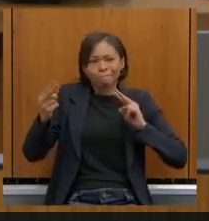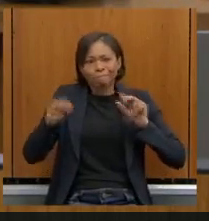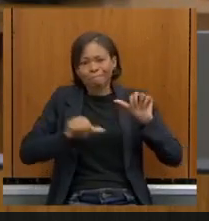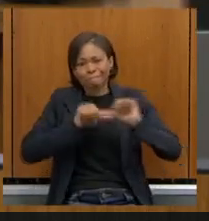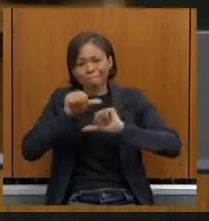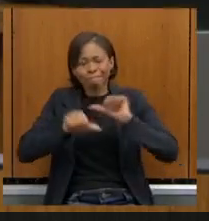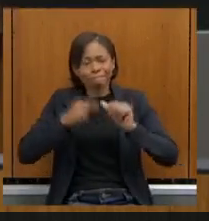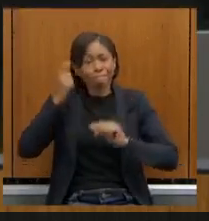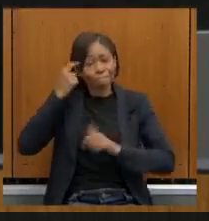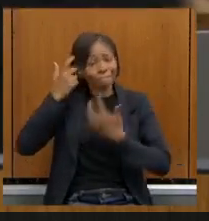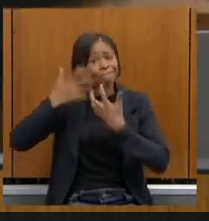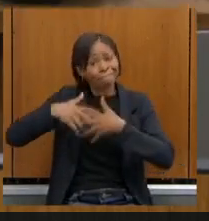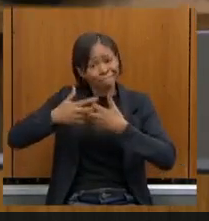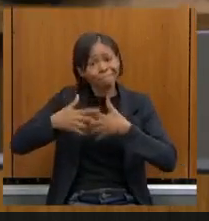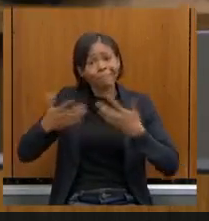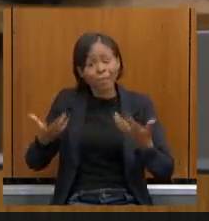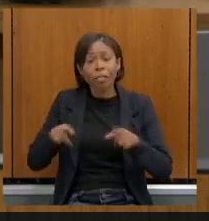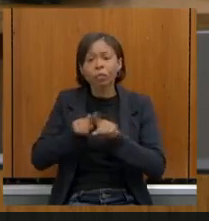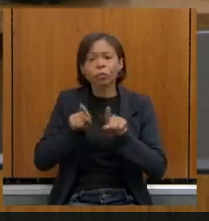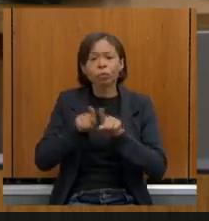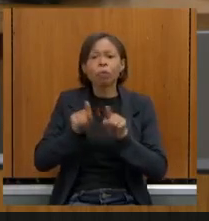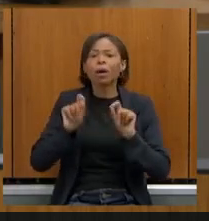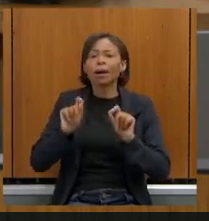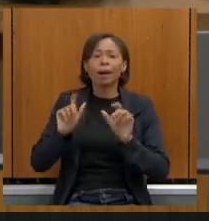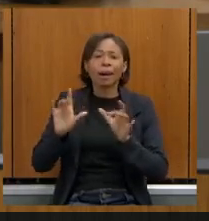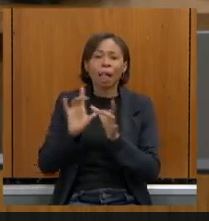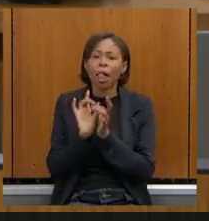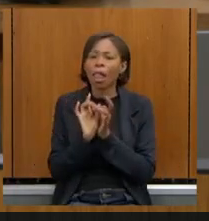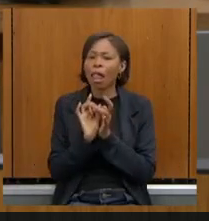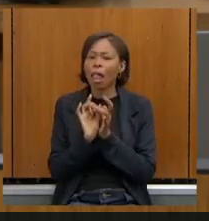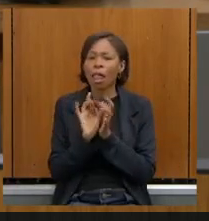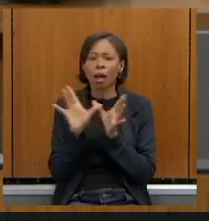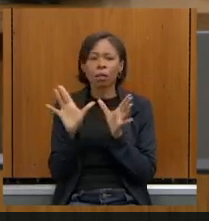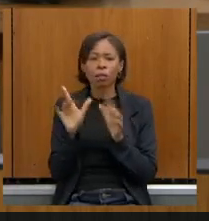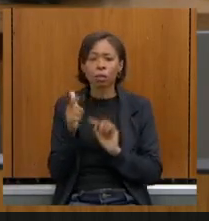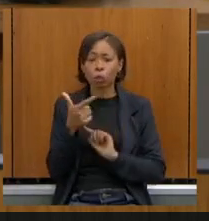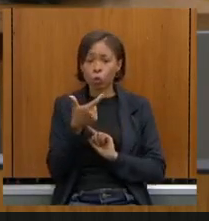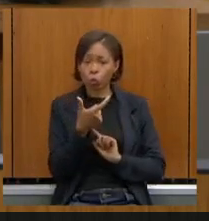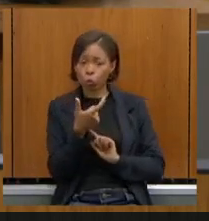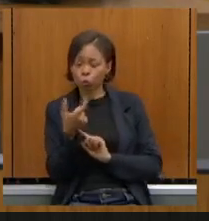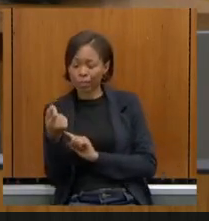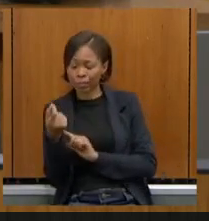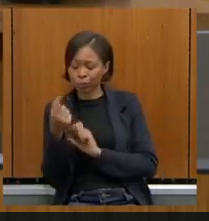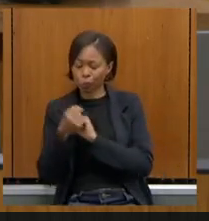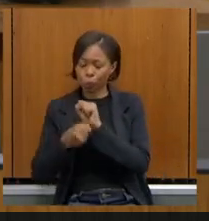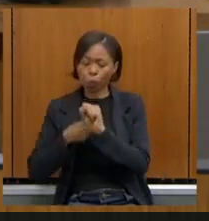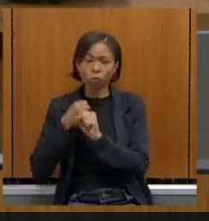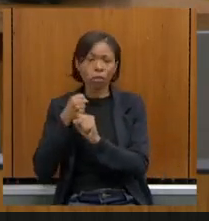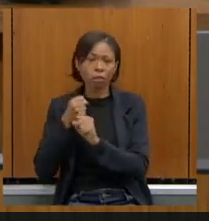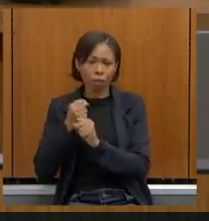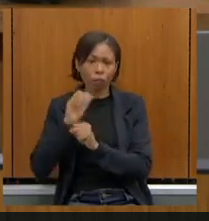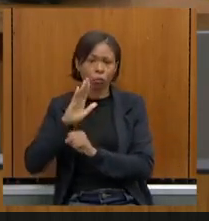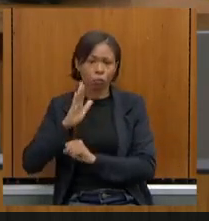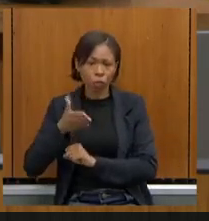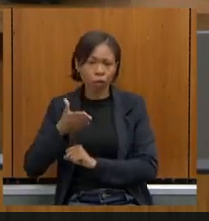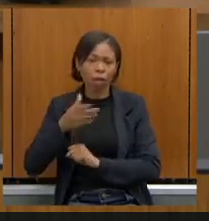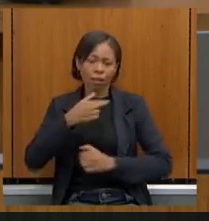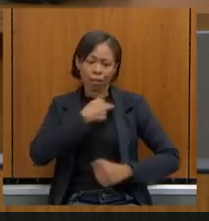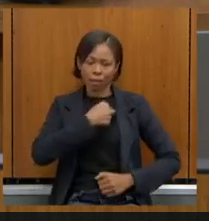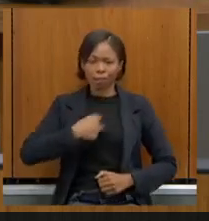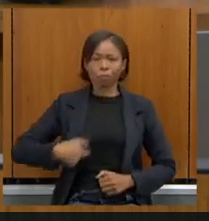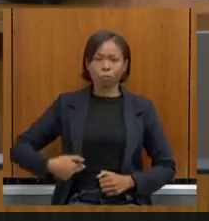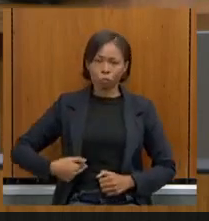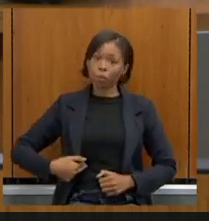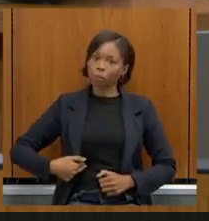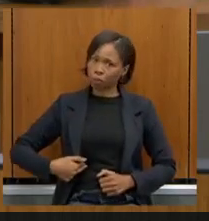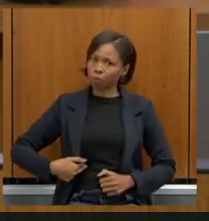questão. E a liberdade, e são 200 anos da República. Então, o projeto para o segundo semestre e para o ano